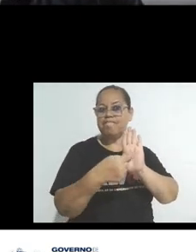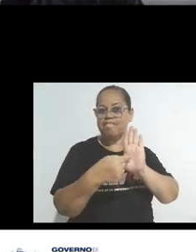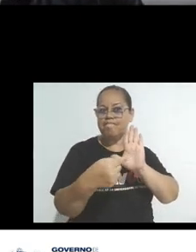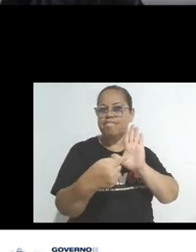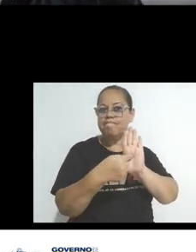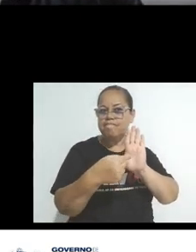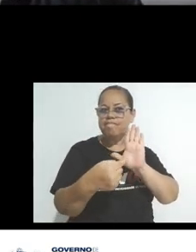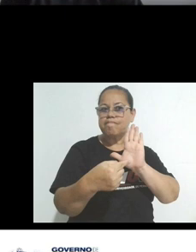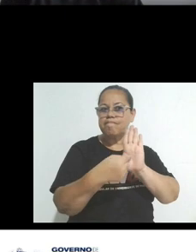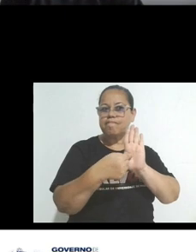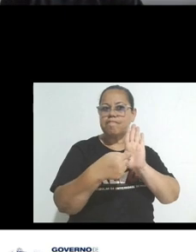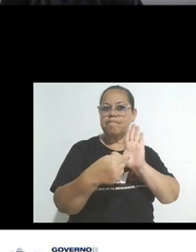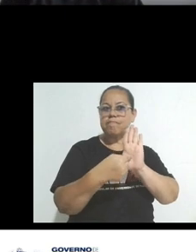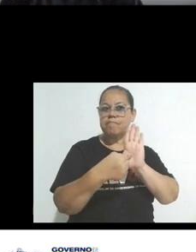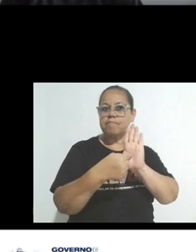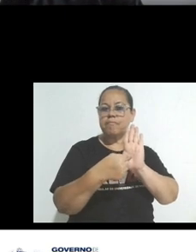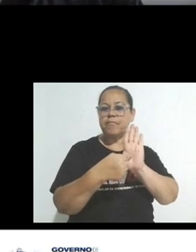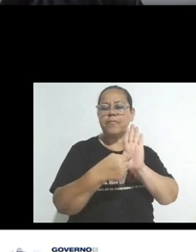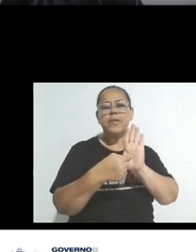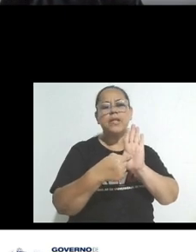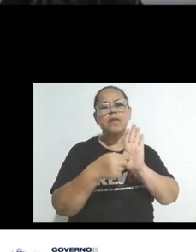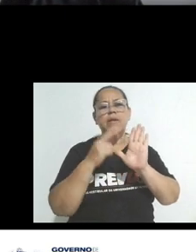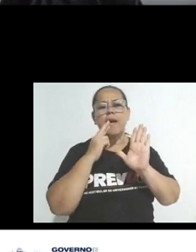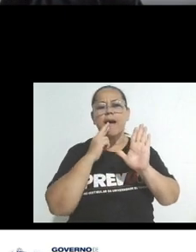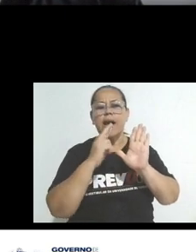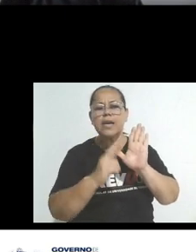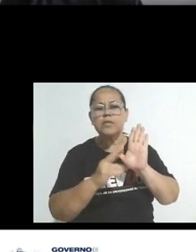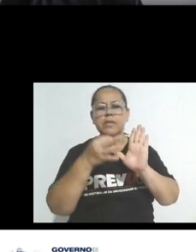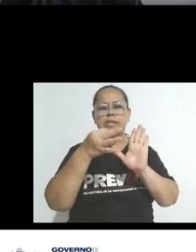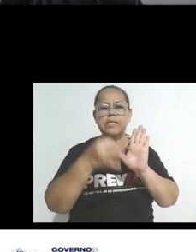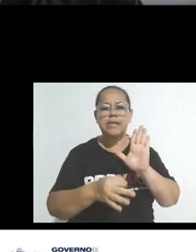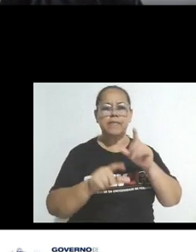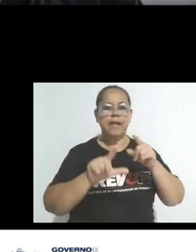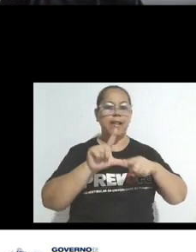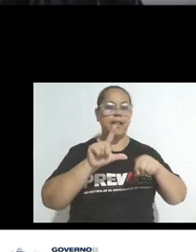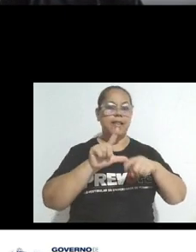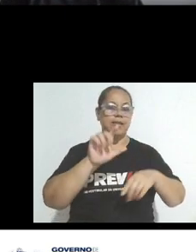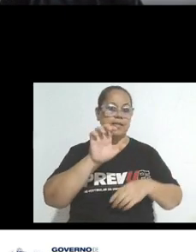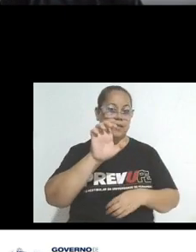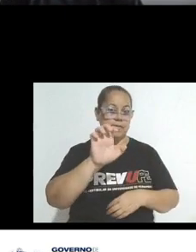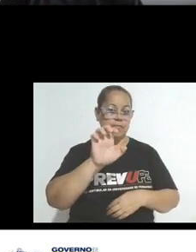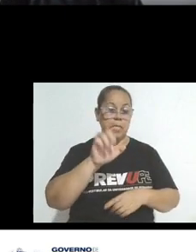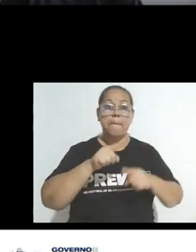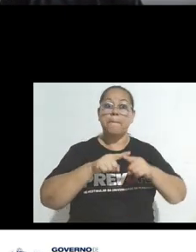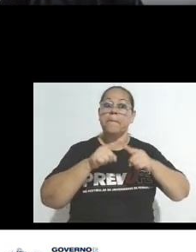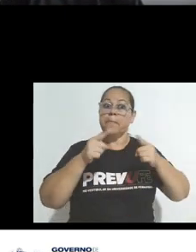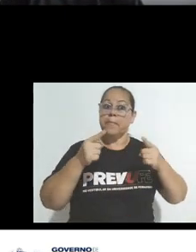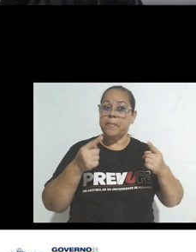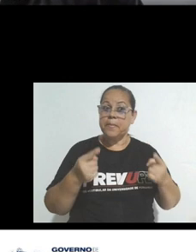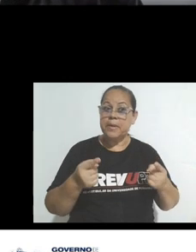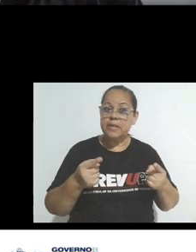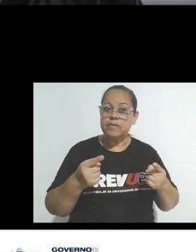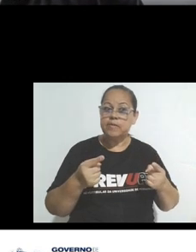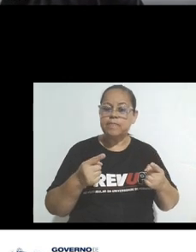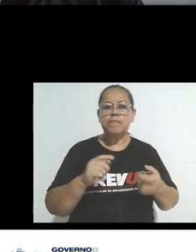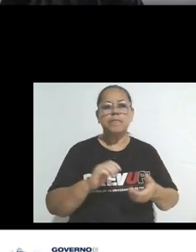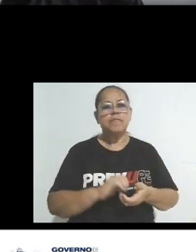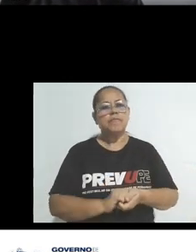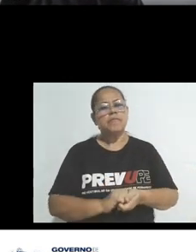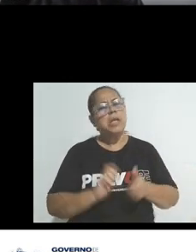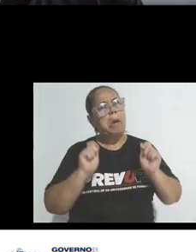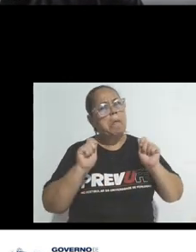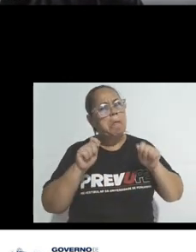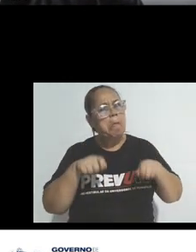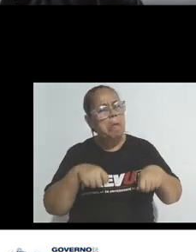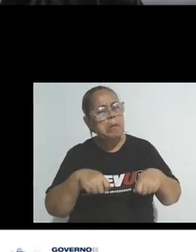texto tá do cartaz então a resposta é letra E no entanto seria